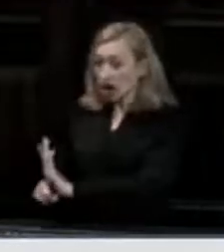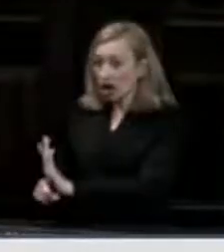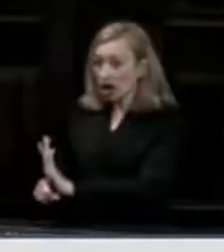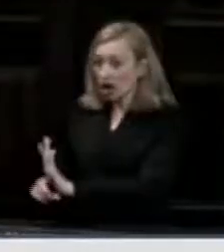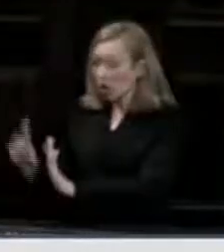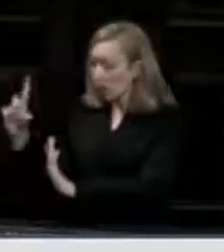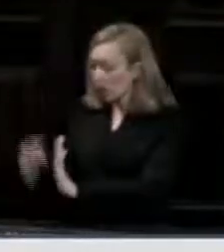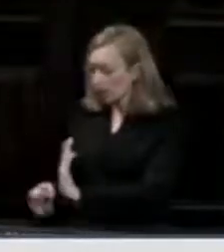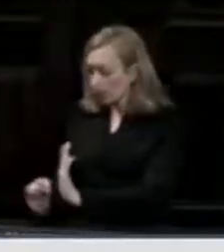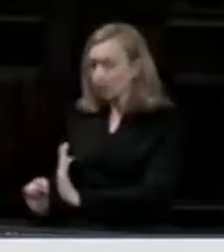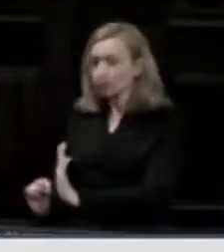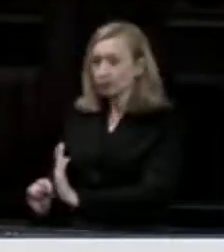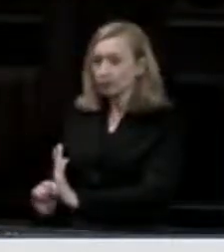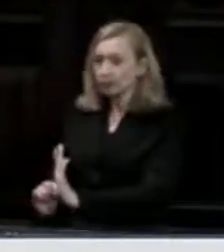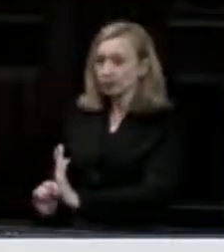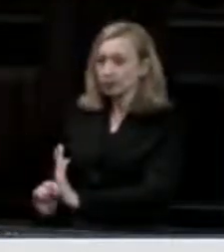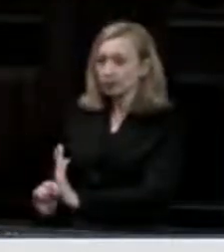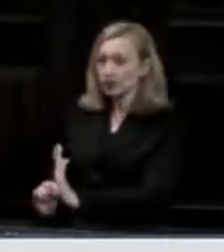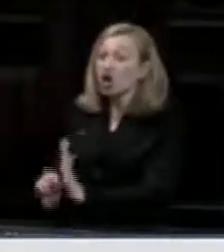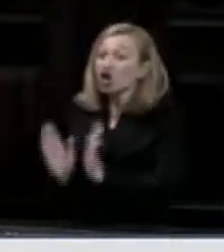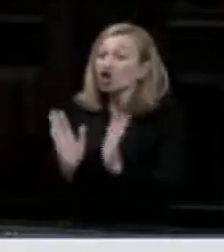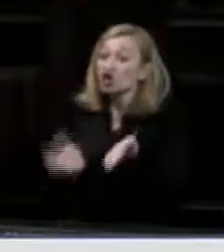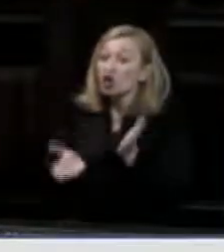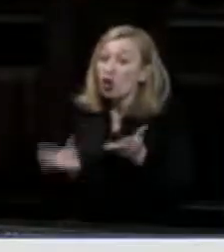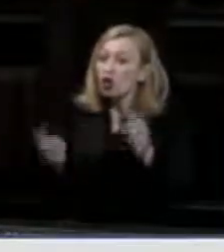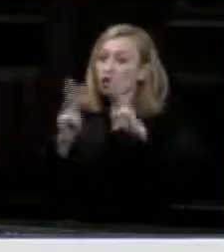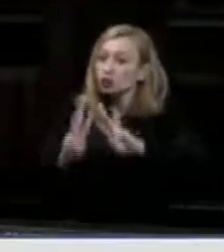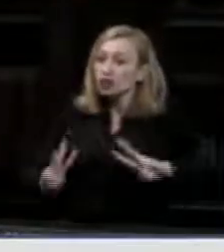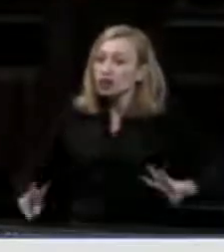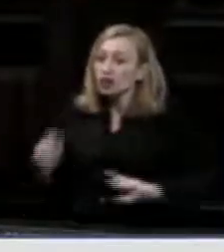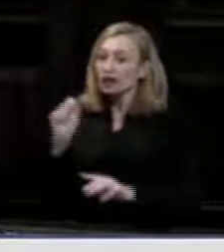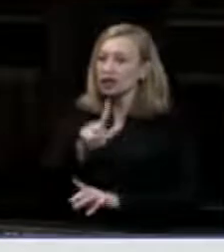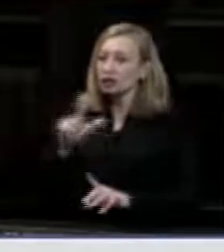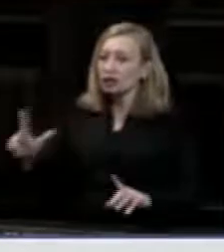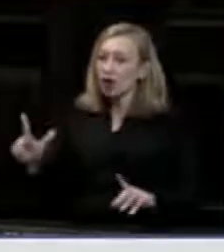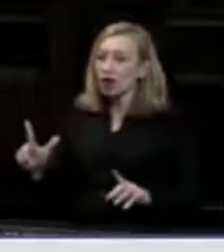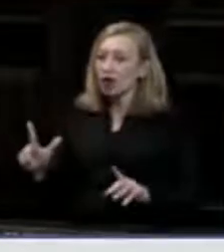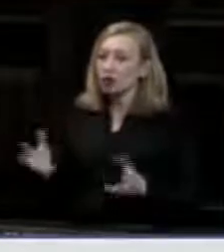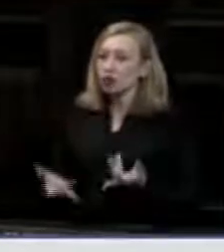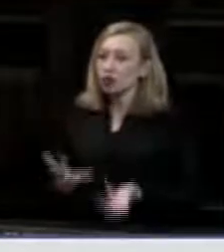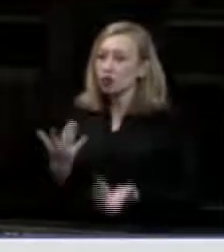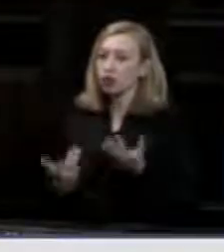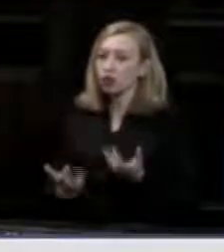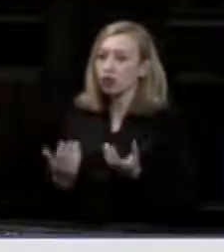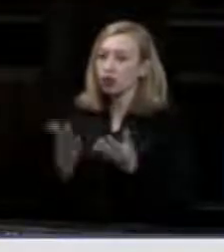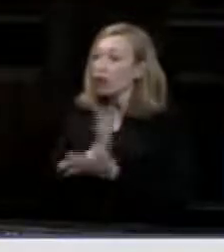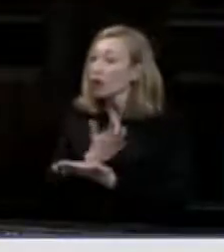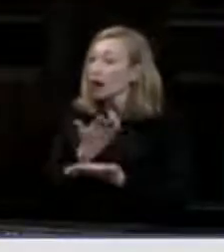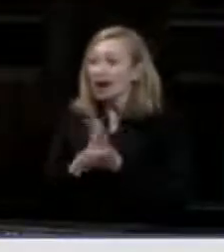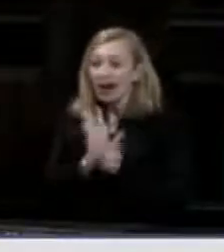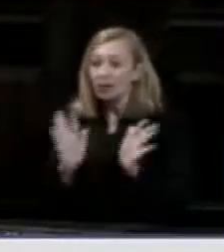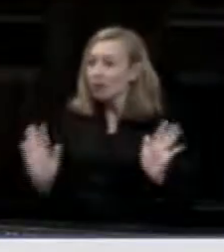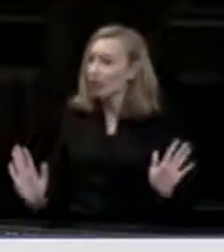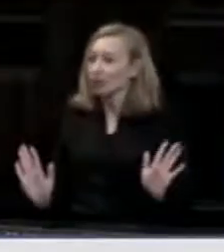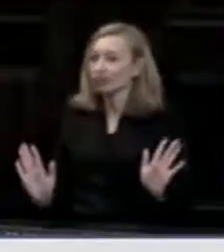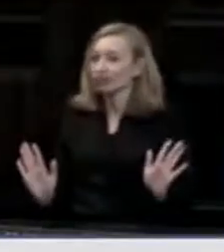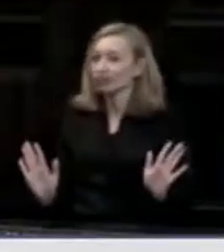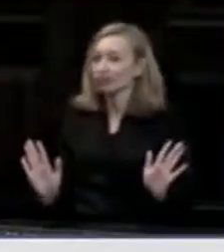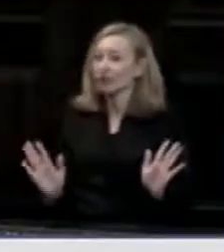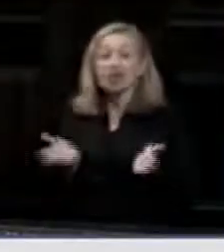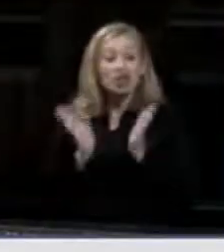tentando interditar outros 6 museus por total falta